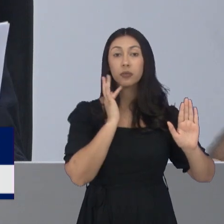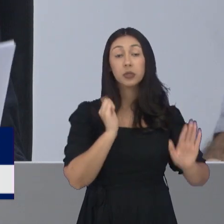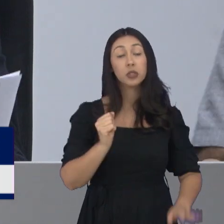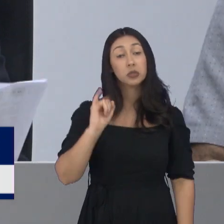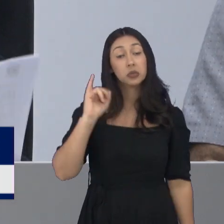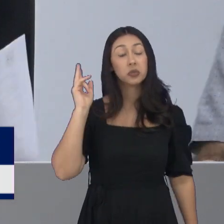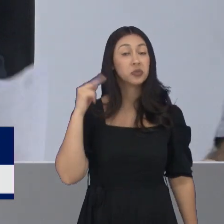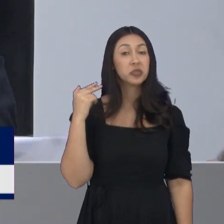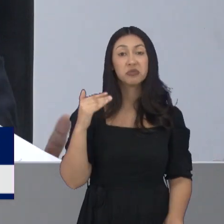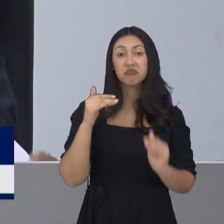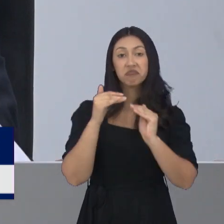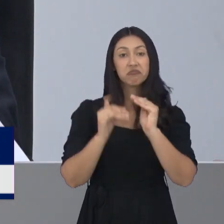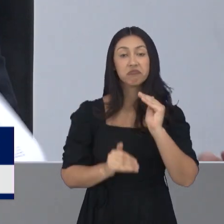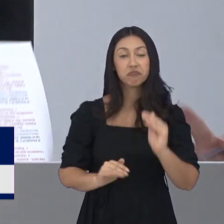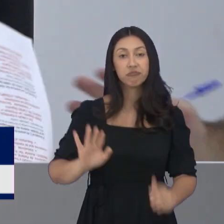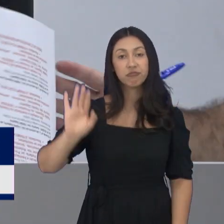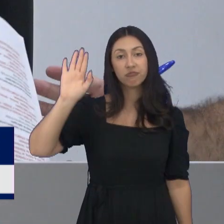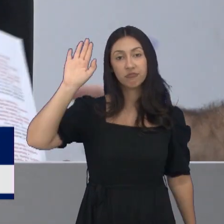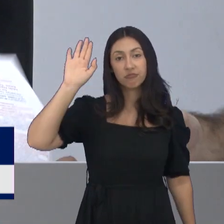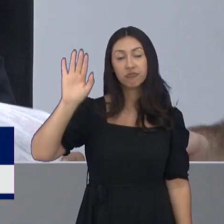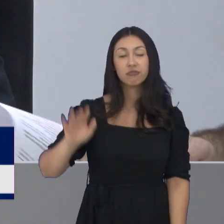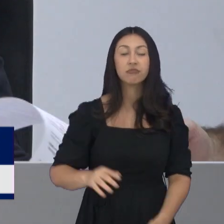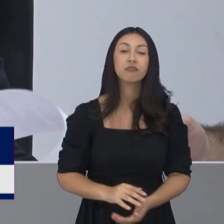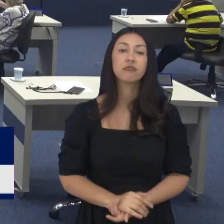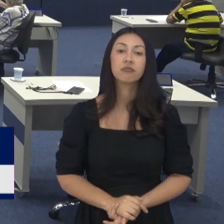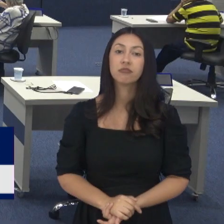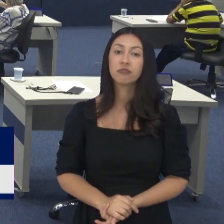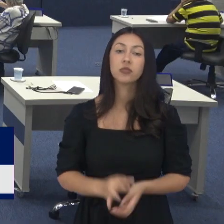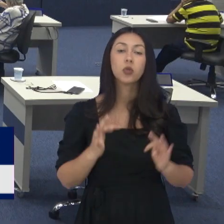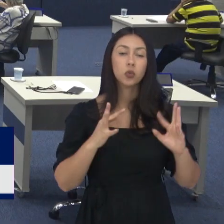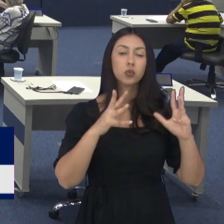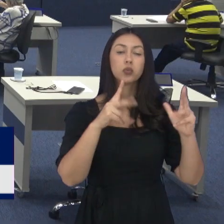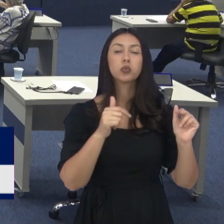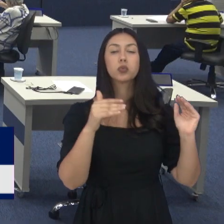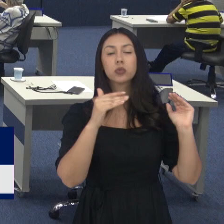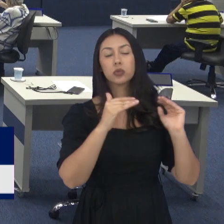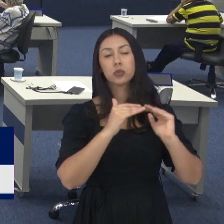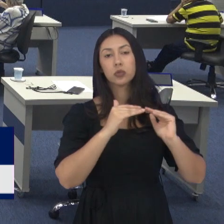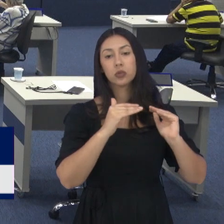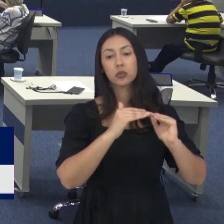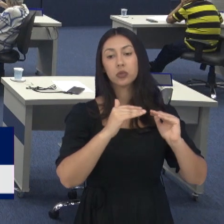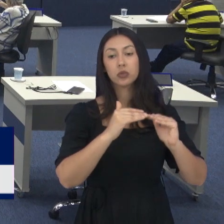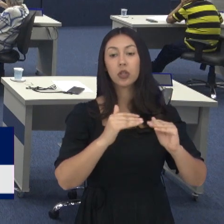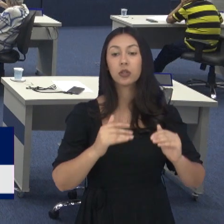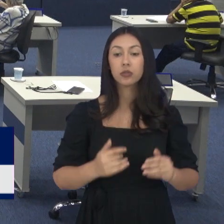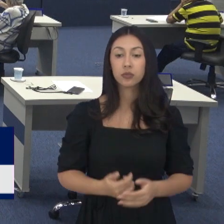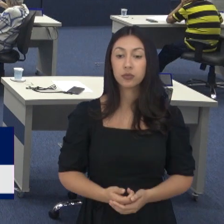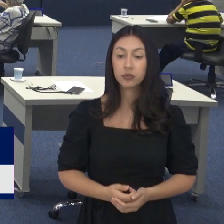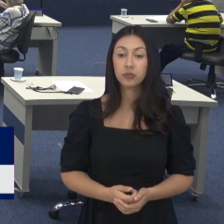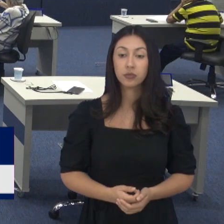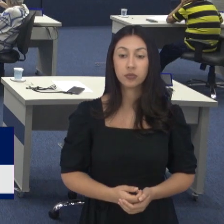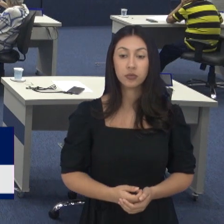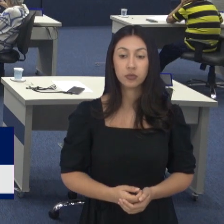Vereadores favoráveis permaneçam como estão, os contrários se manifestam. Nenhum voto contrário, senhor presidente.